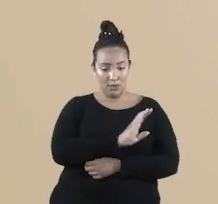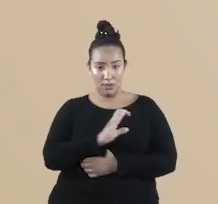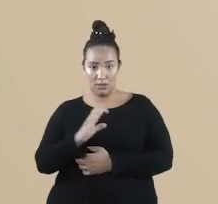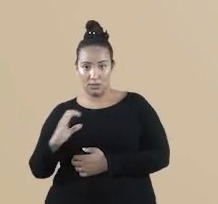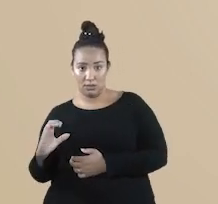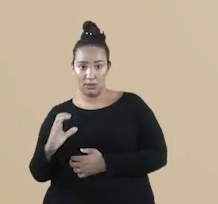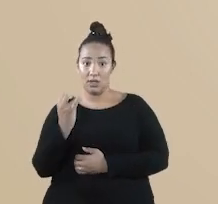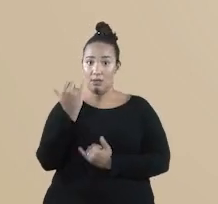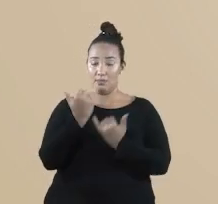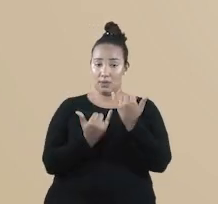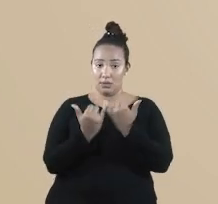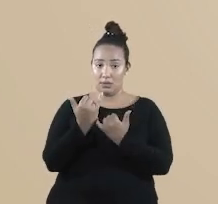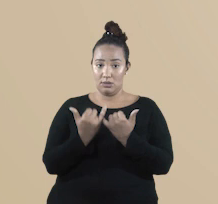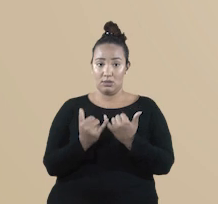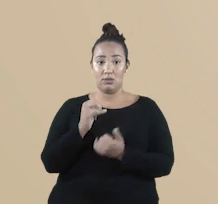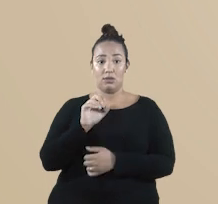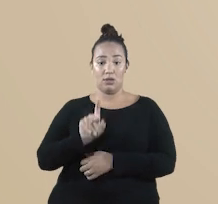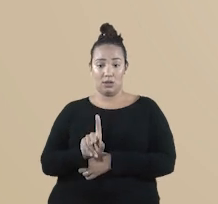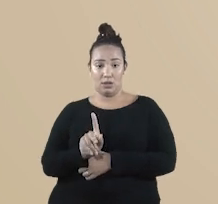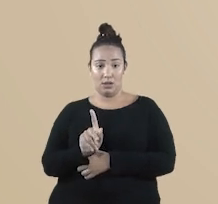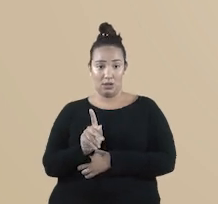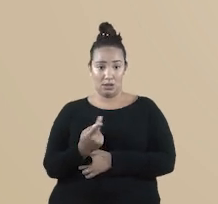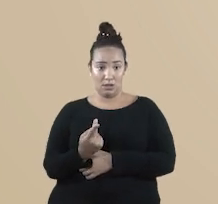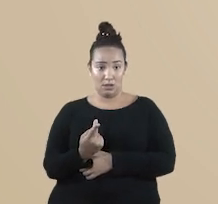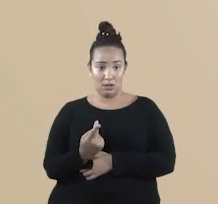ABC é semelhante ao triângulo